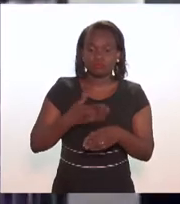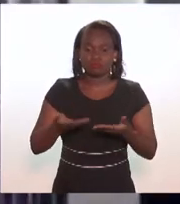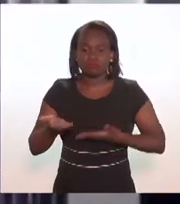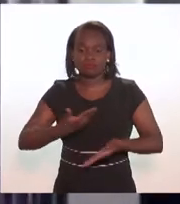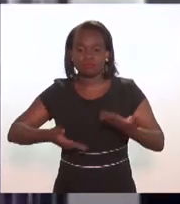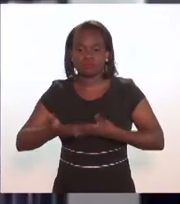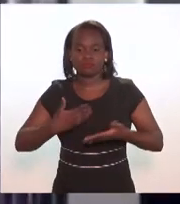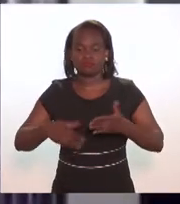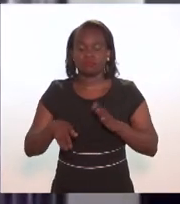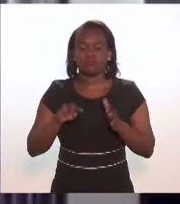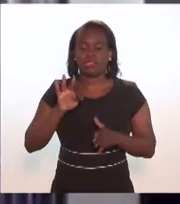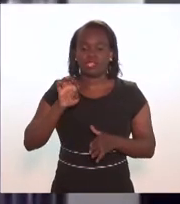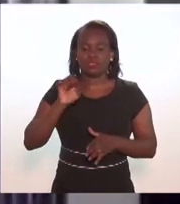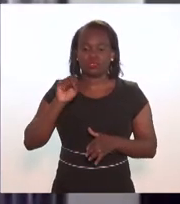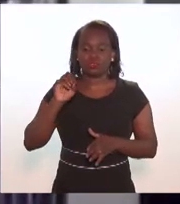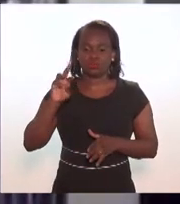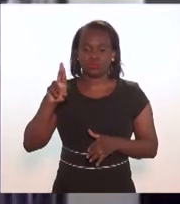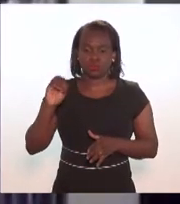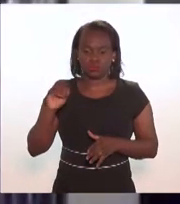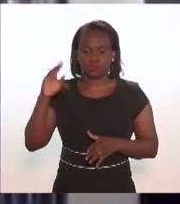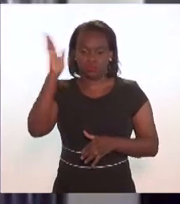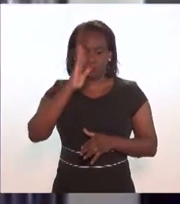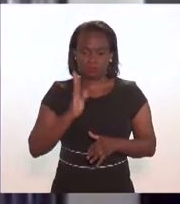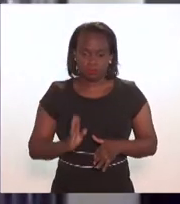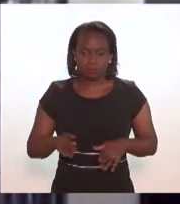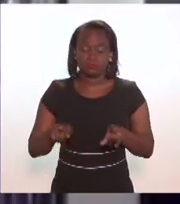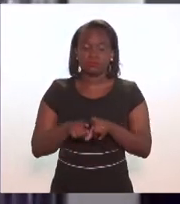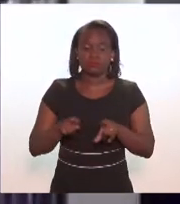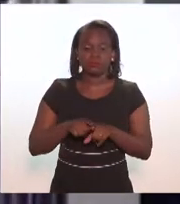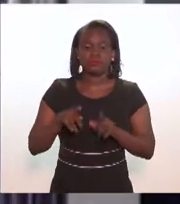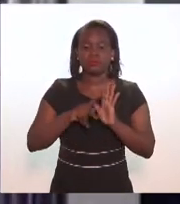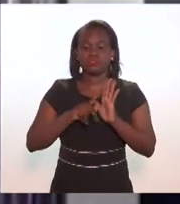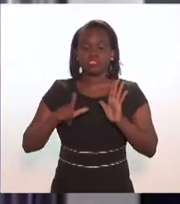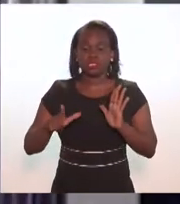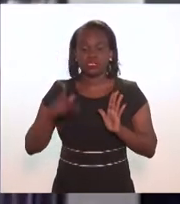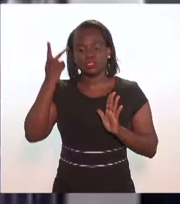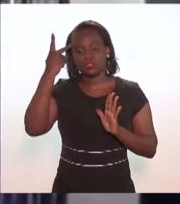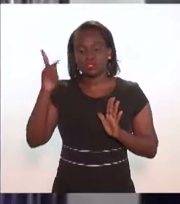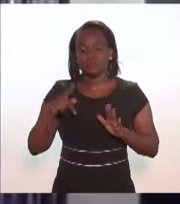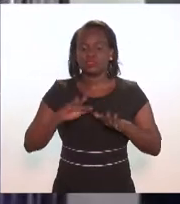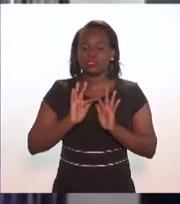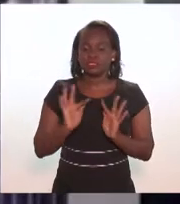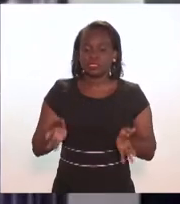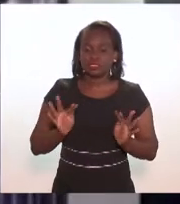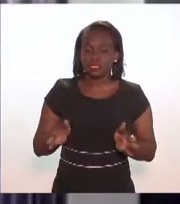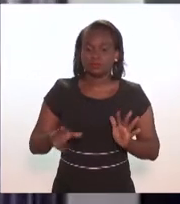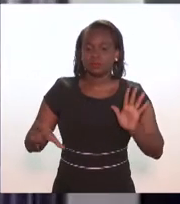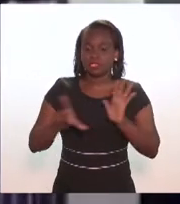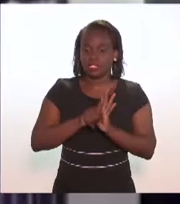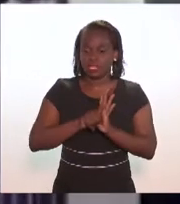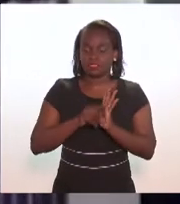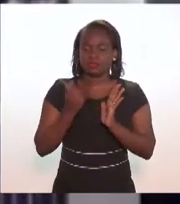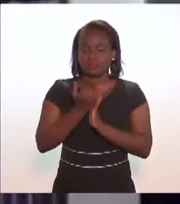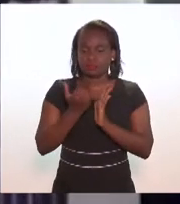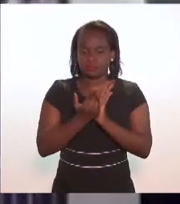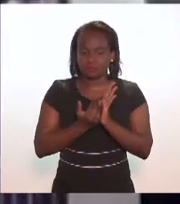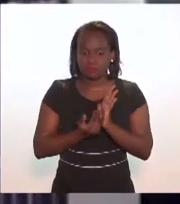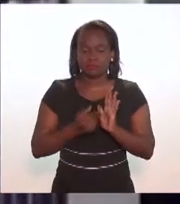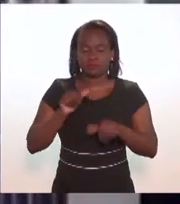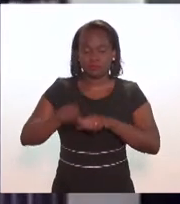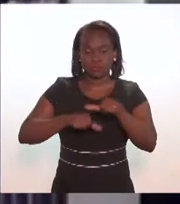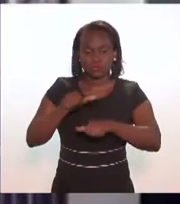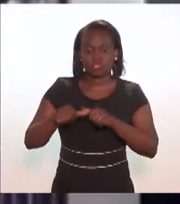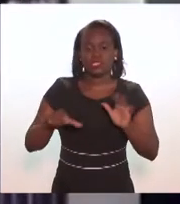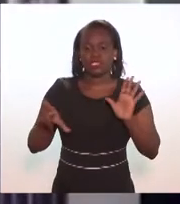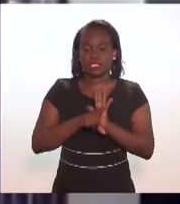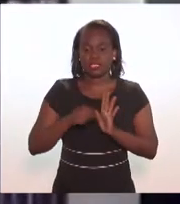com o Tesouro Nacional e sobre o projeto de lei sobre a simplificação de legislação e reformulação da